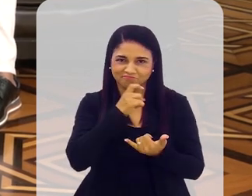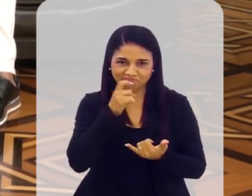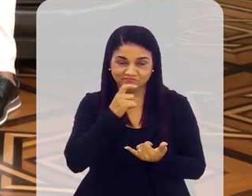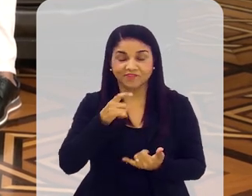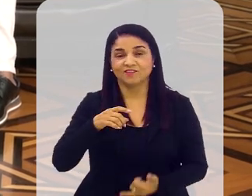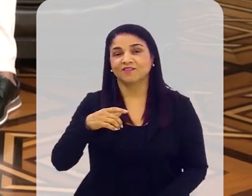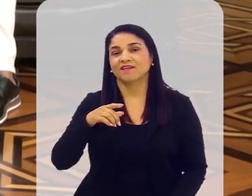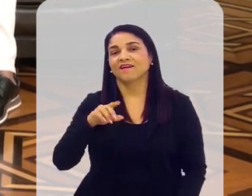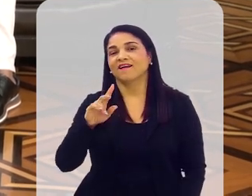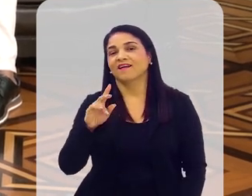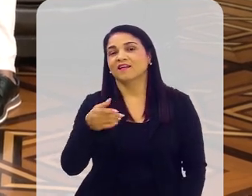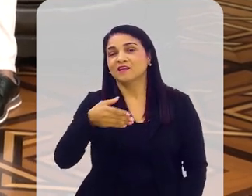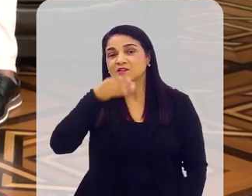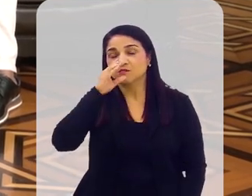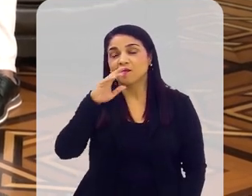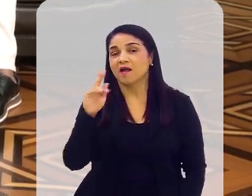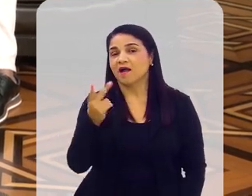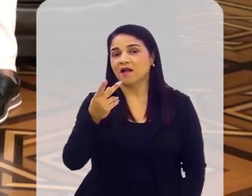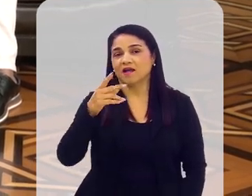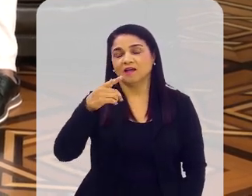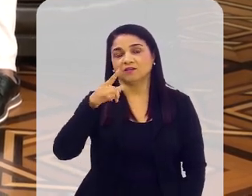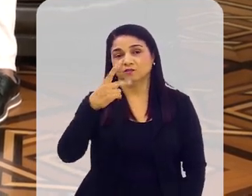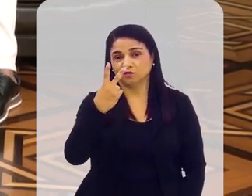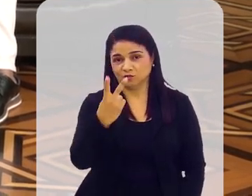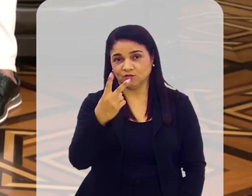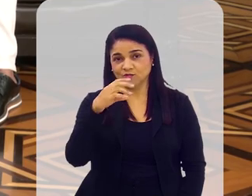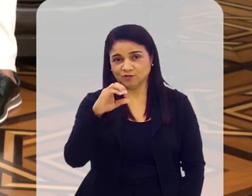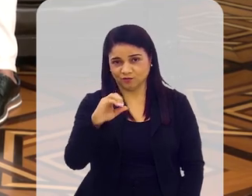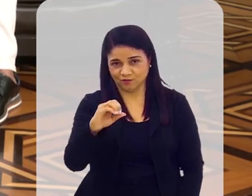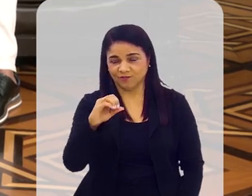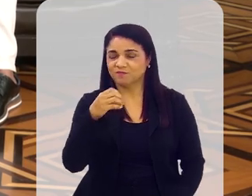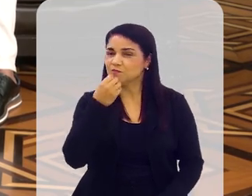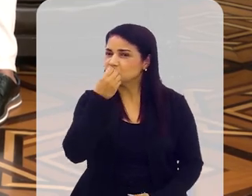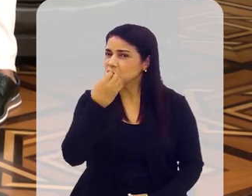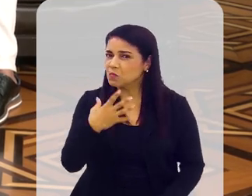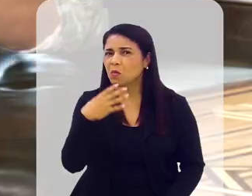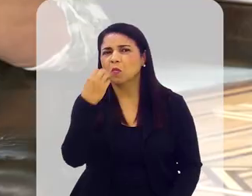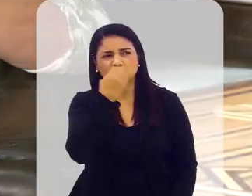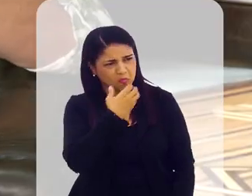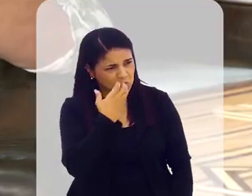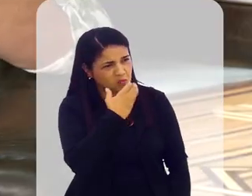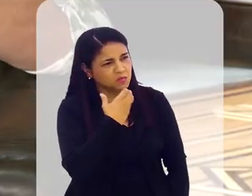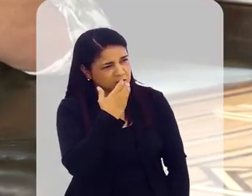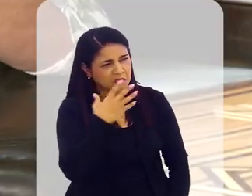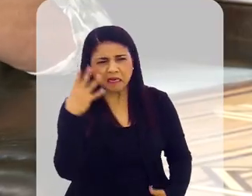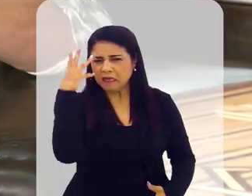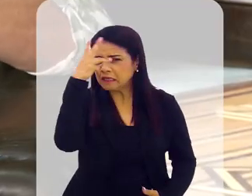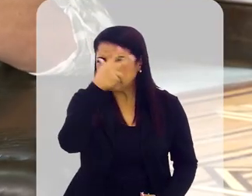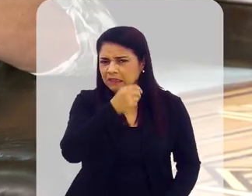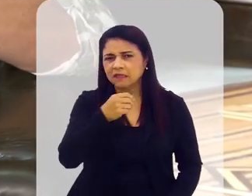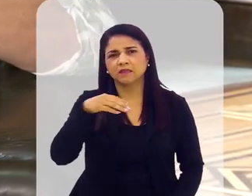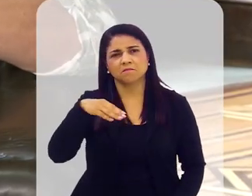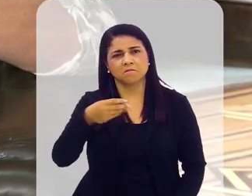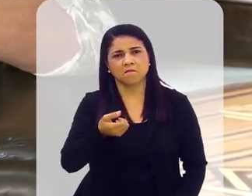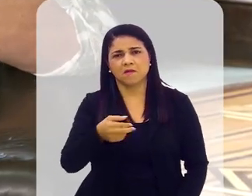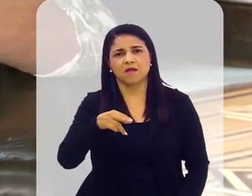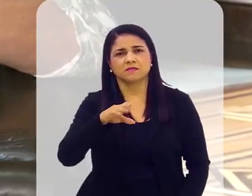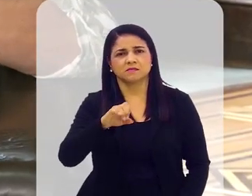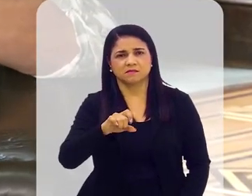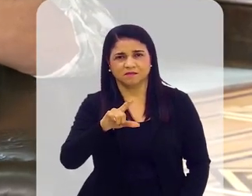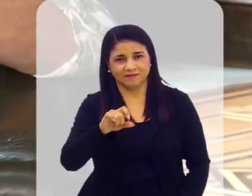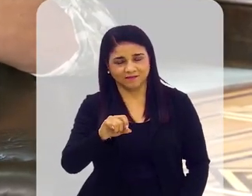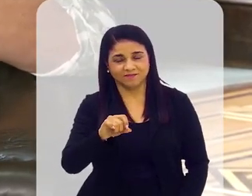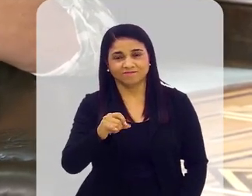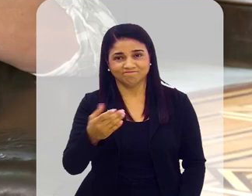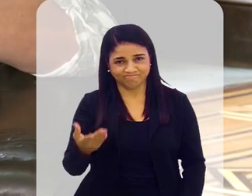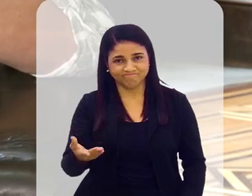Schweppes. Eles não bebem, por favor. Faz muito bem, João. Coisa boa, eles não bebem. Coisa boa isso, essa música, né, Marcelo? Linda demais, né? Coisa linda. Essa eu